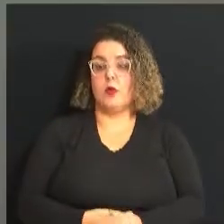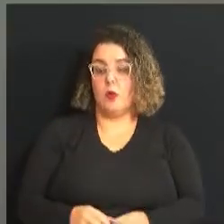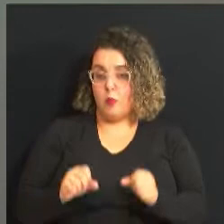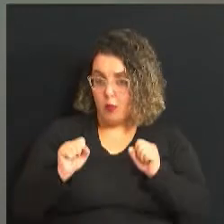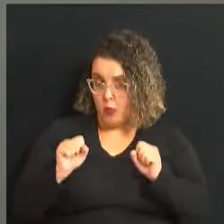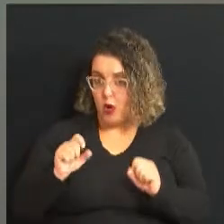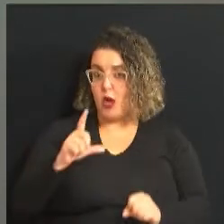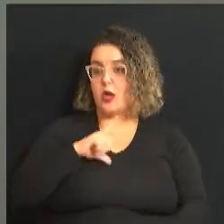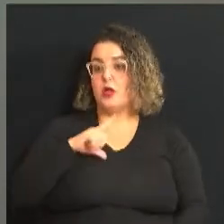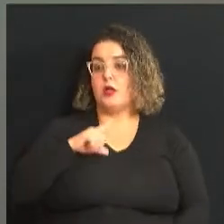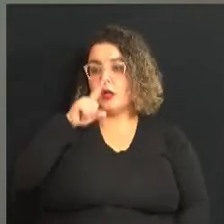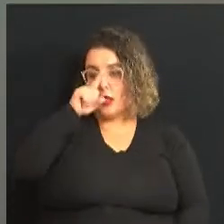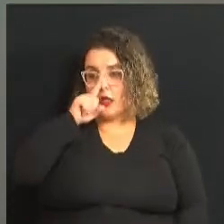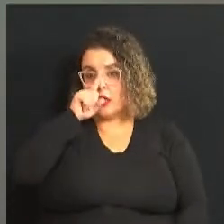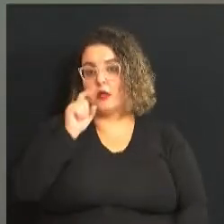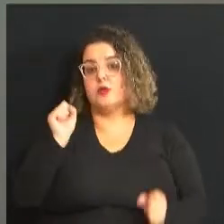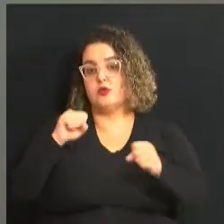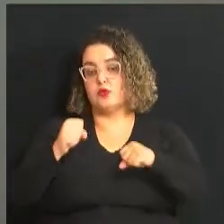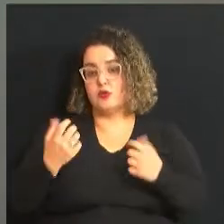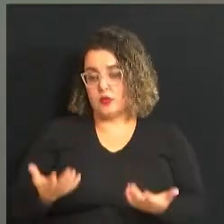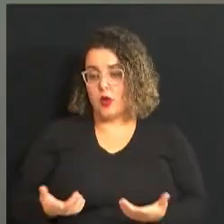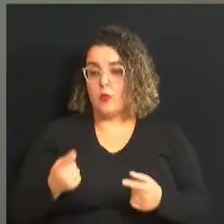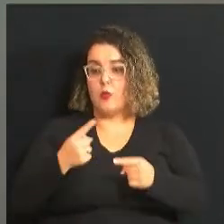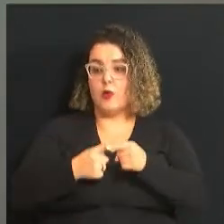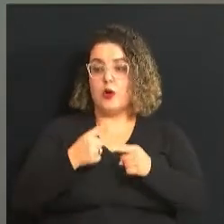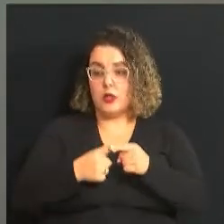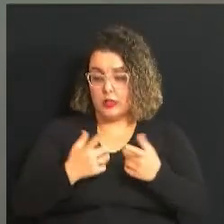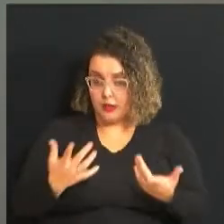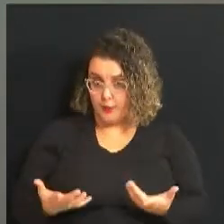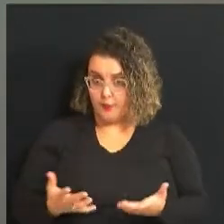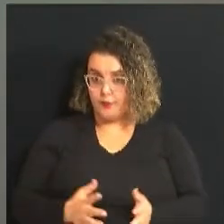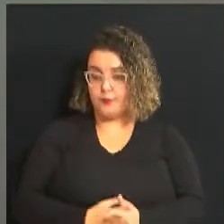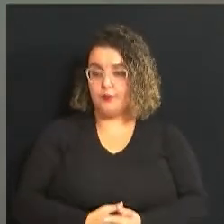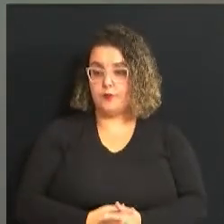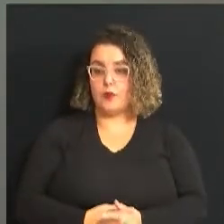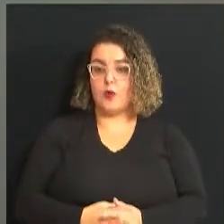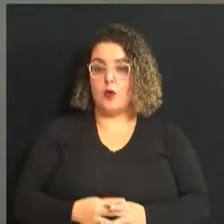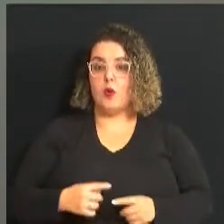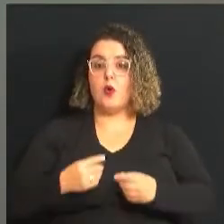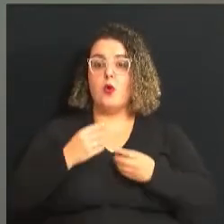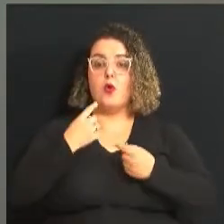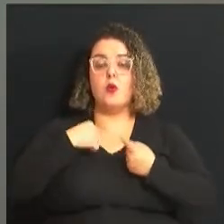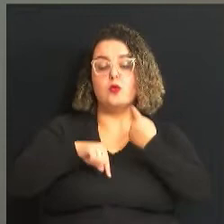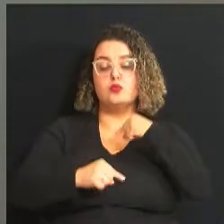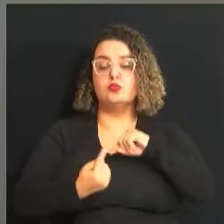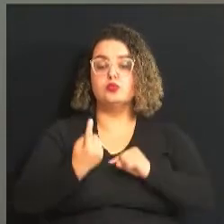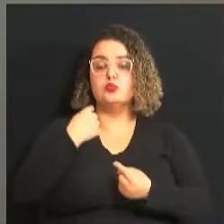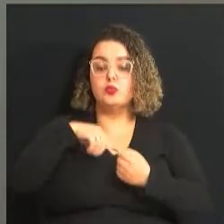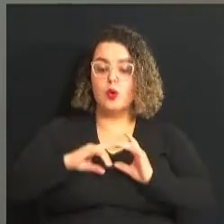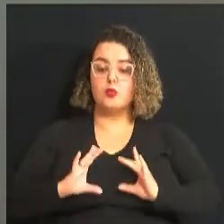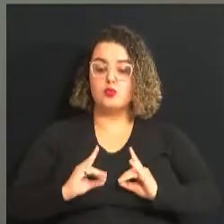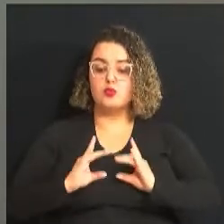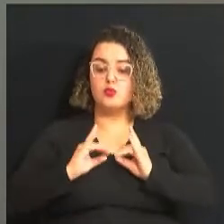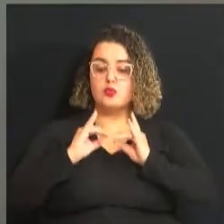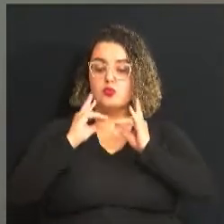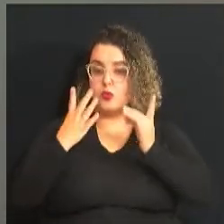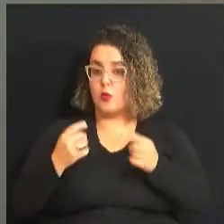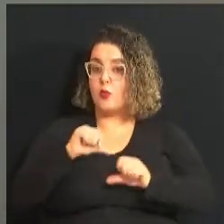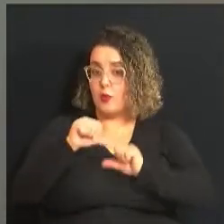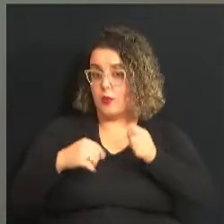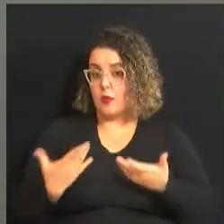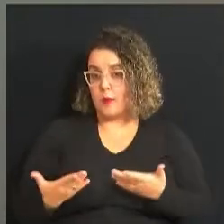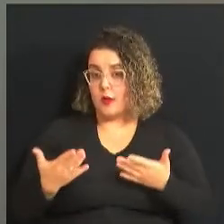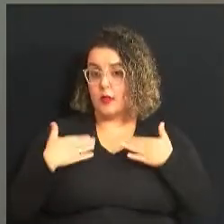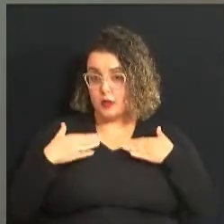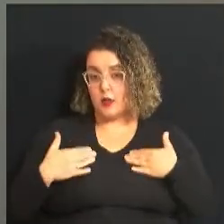Pode ter risco sim, Viane. Isso porque os hormônios da mulher mudam muito também, e a questão anatômica também, né?